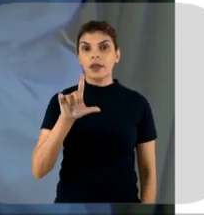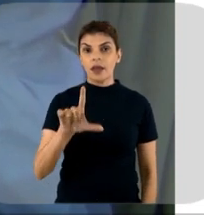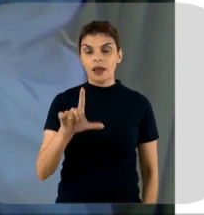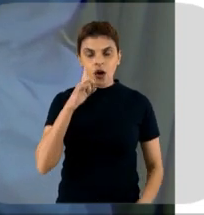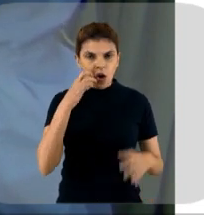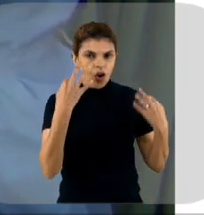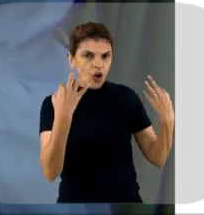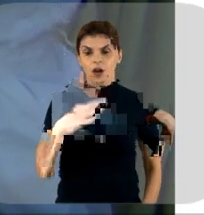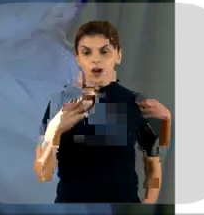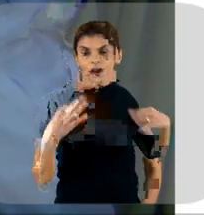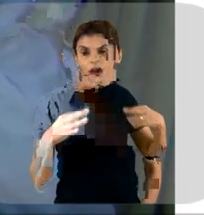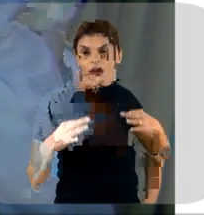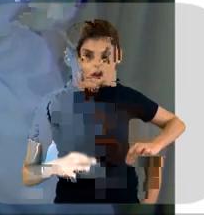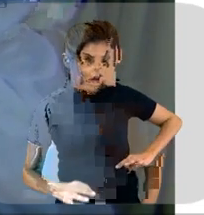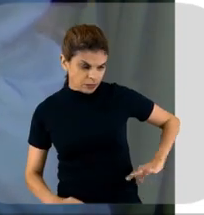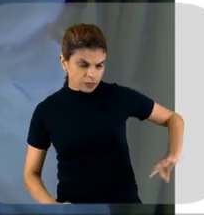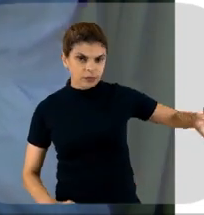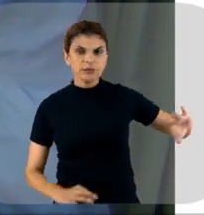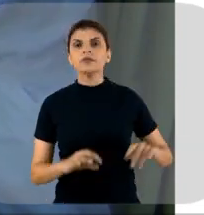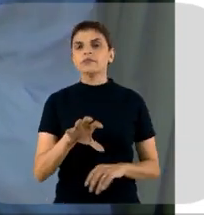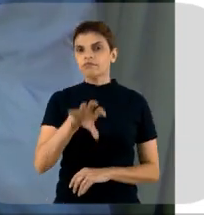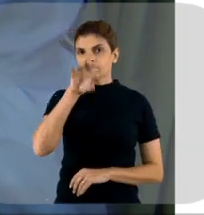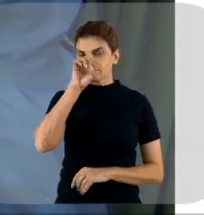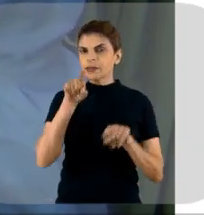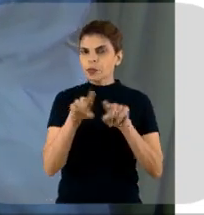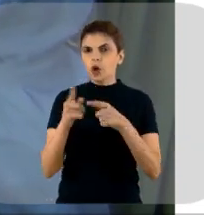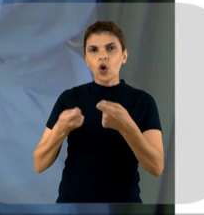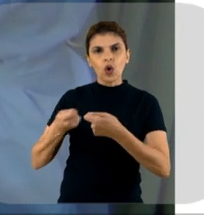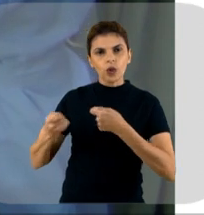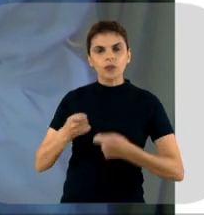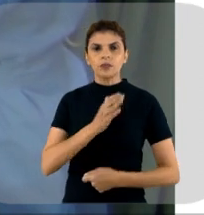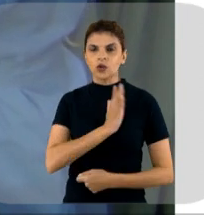Em DL, checaremos linhas catéteres e via aérea,